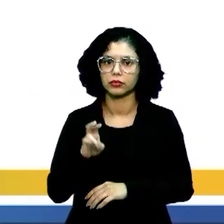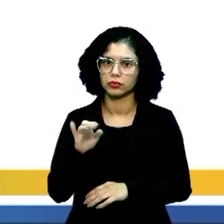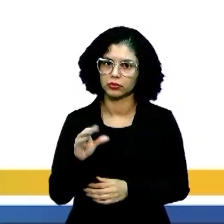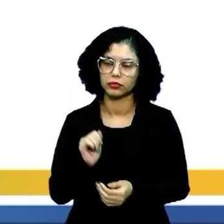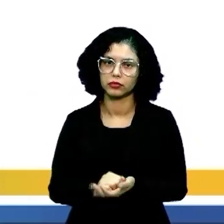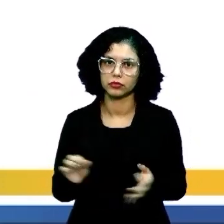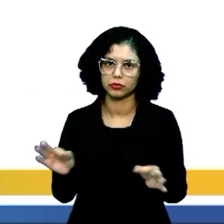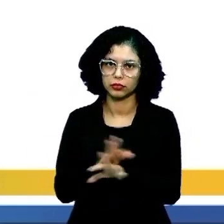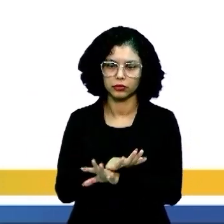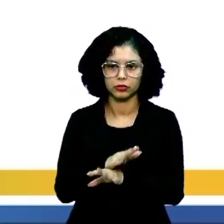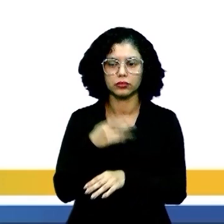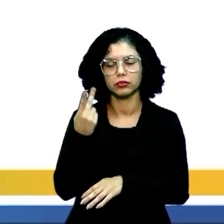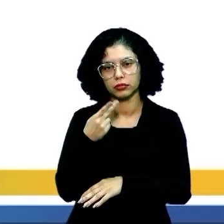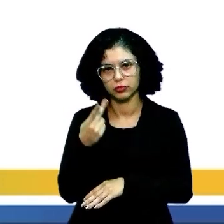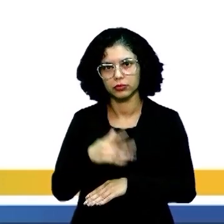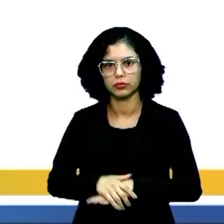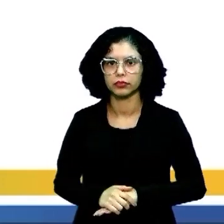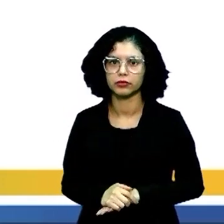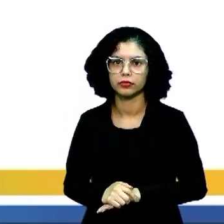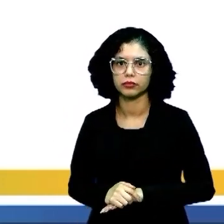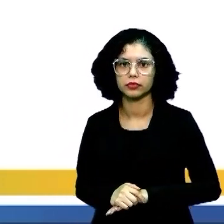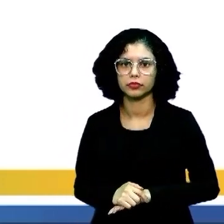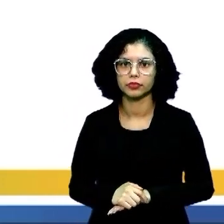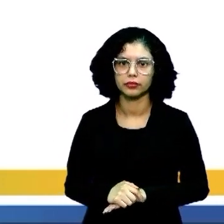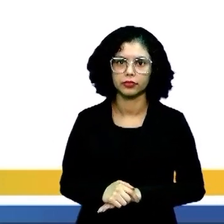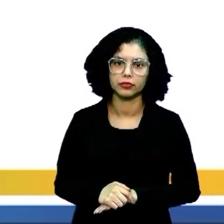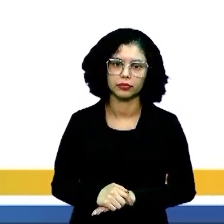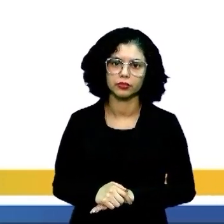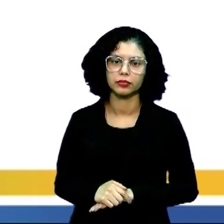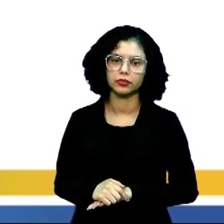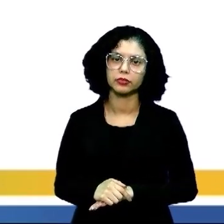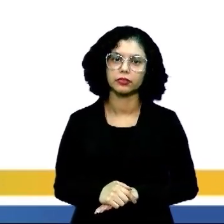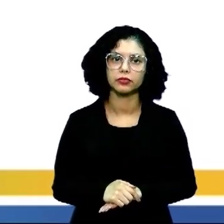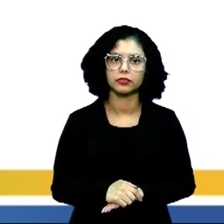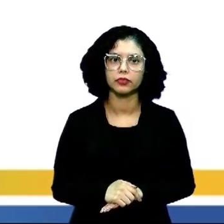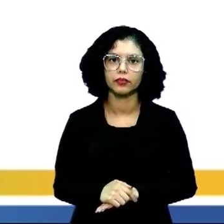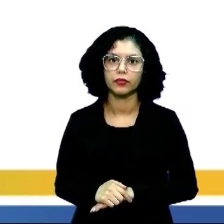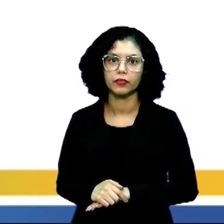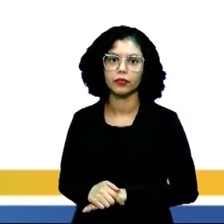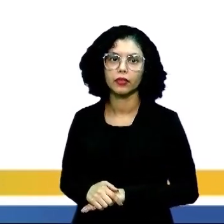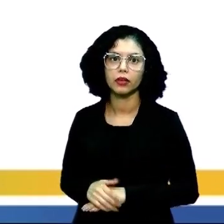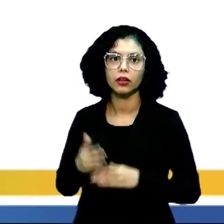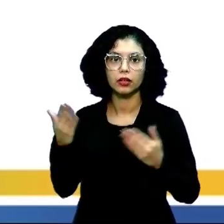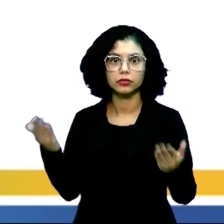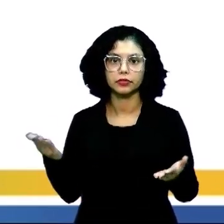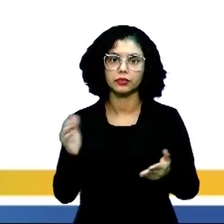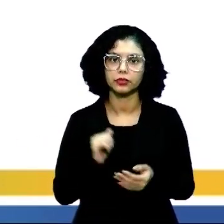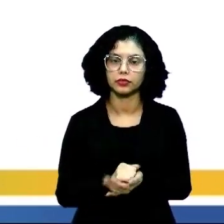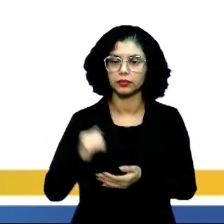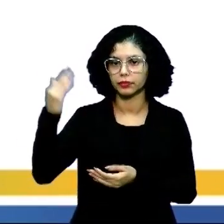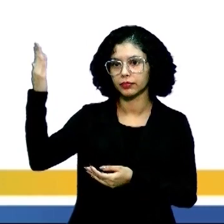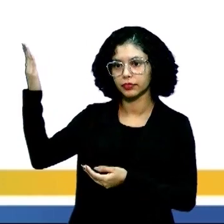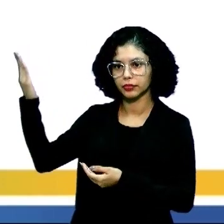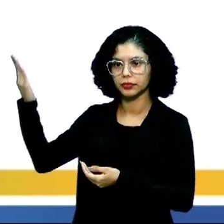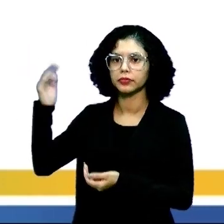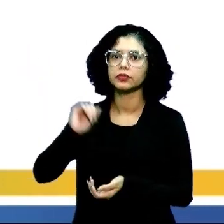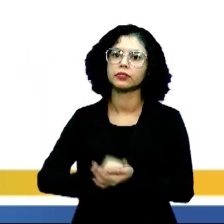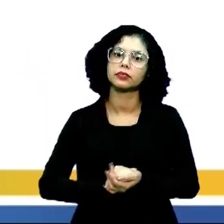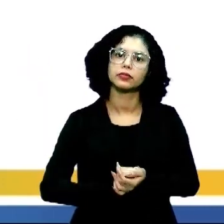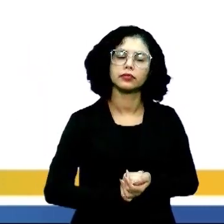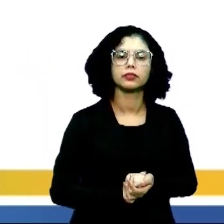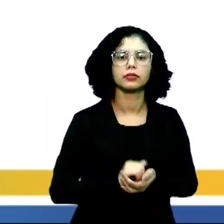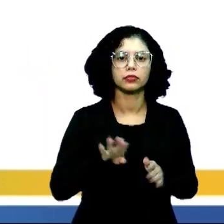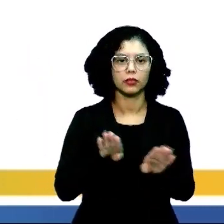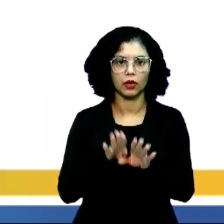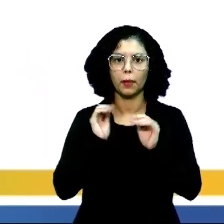destruição, como eles afirmavam, ok? Bem, essa é a nossa referência bibliográfica